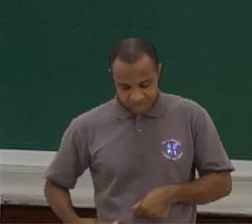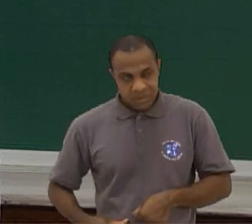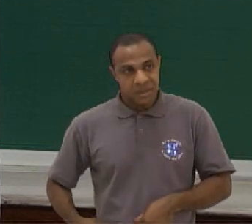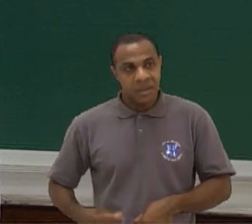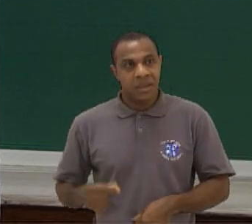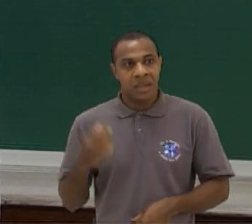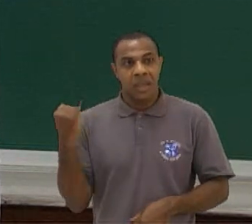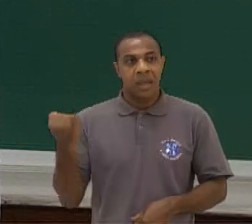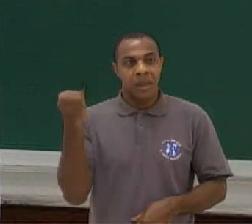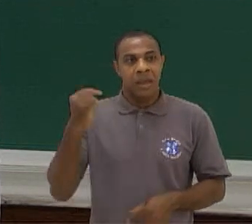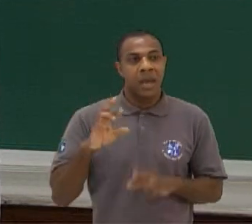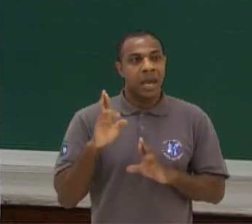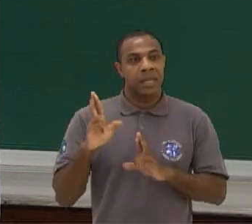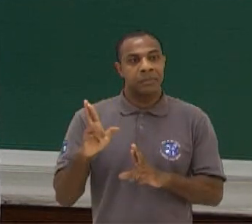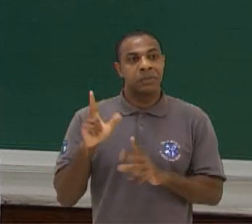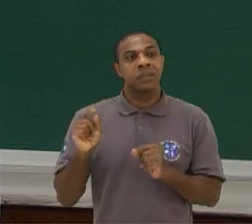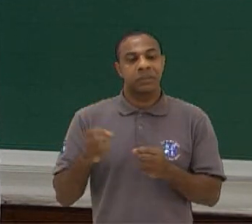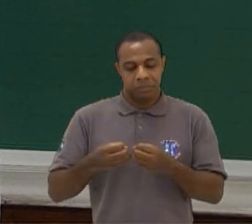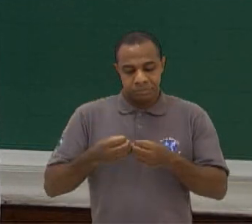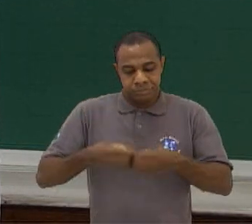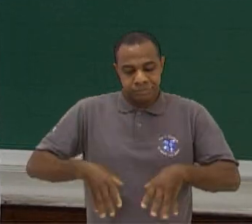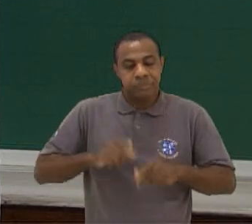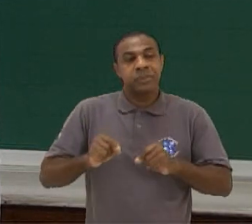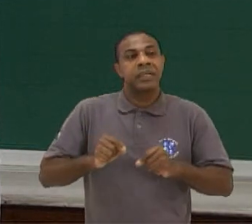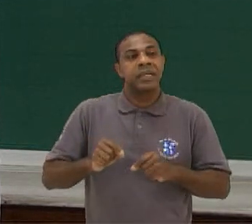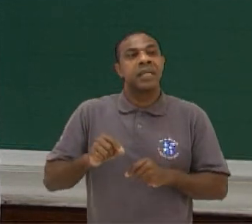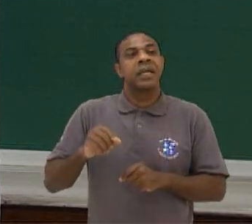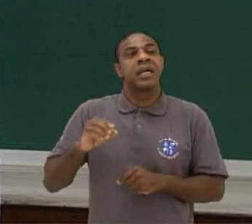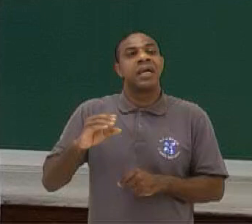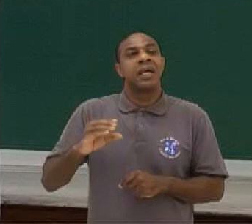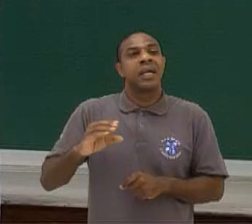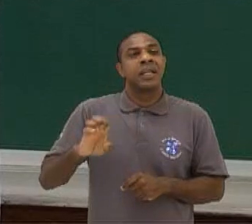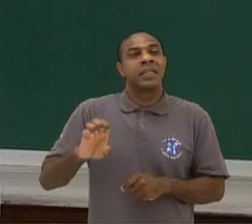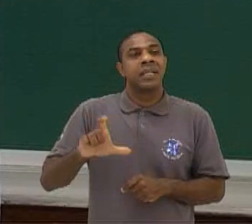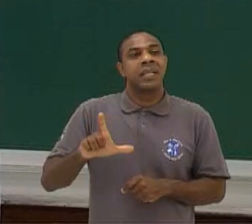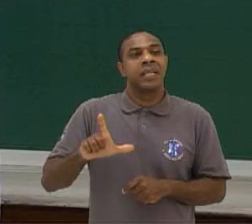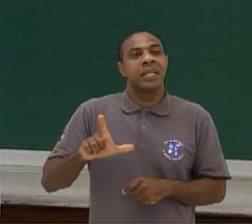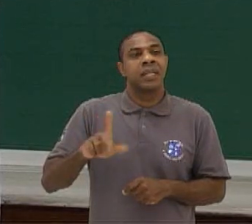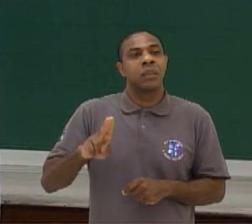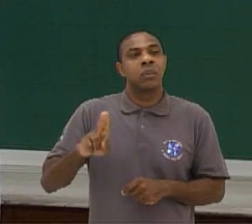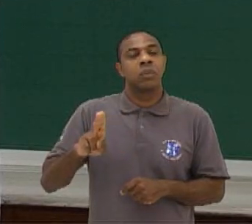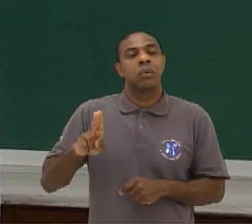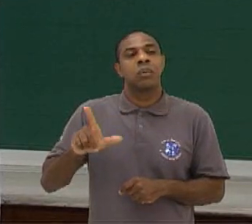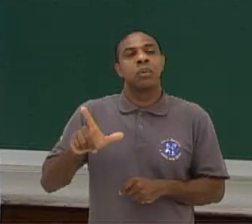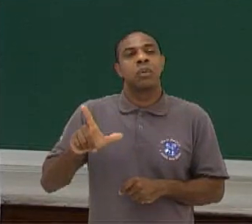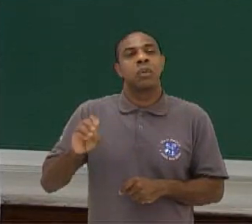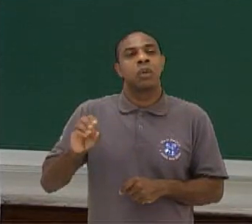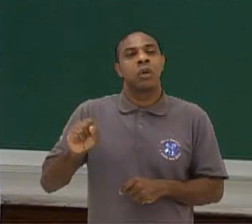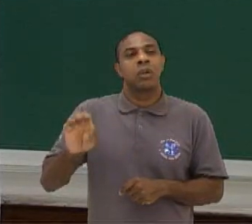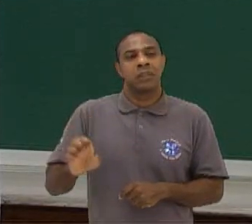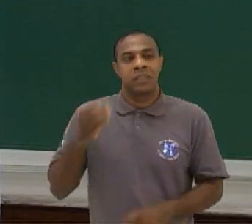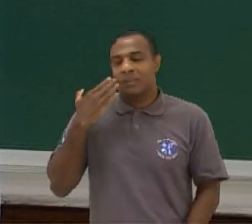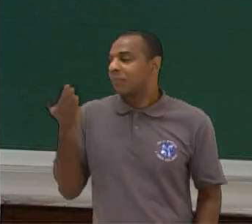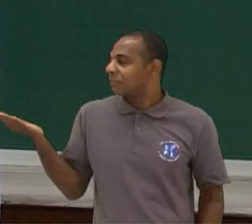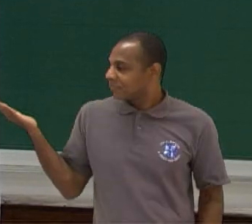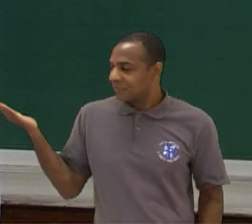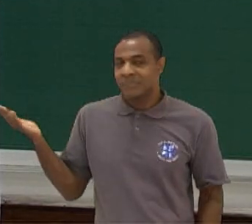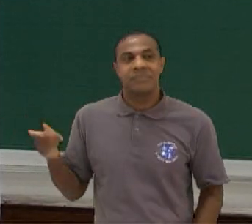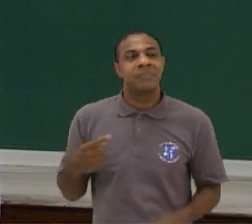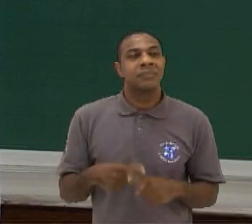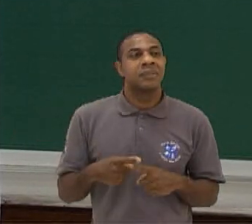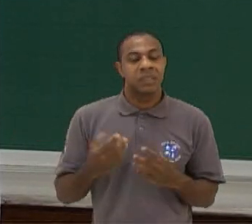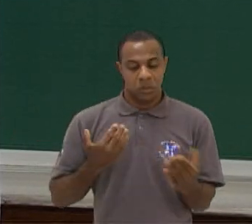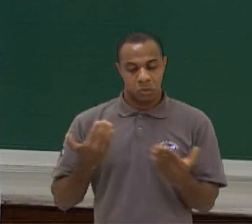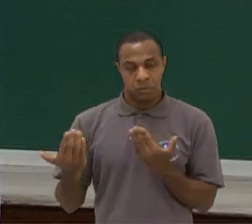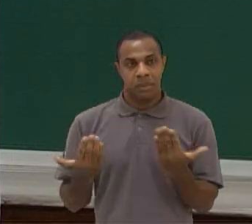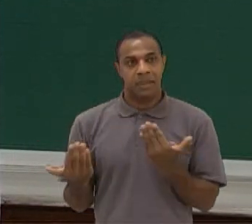pela degradação da celulose. Tá? Então, herbívoros vão ter esse apêndice mais desenvolvido. Se eu comparar